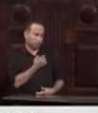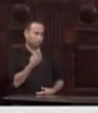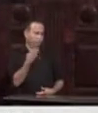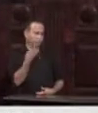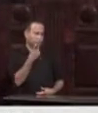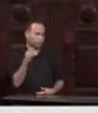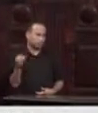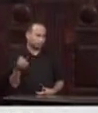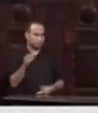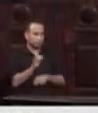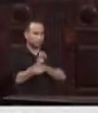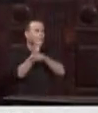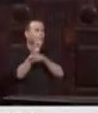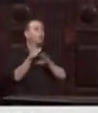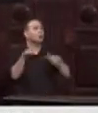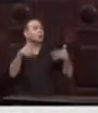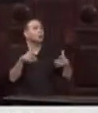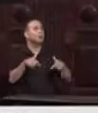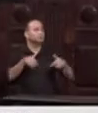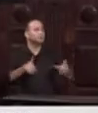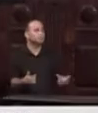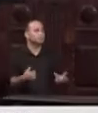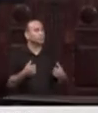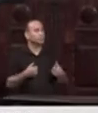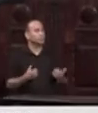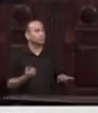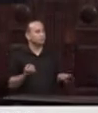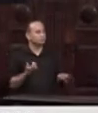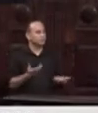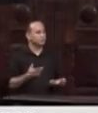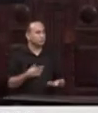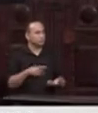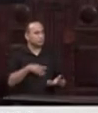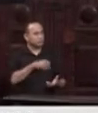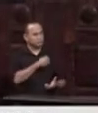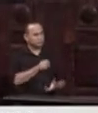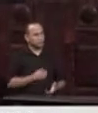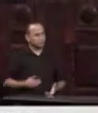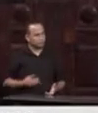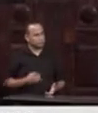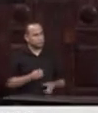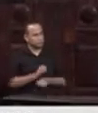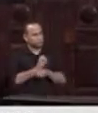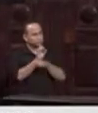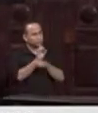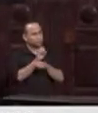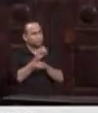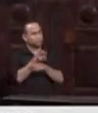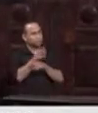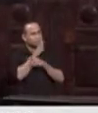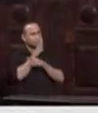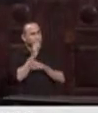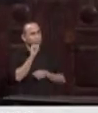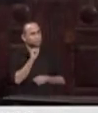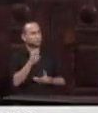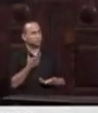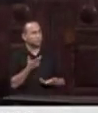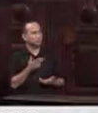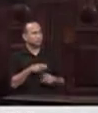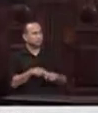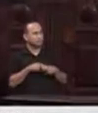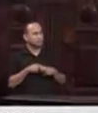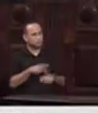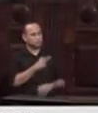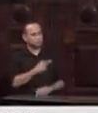E qual é a reação das forças do Estado? Nenhuma. Indiferença e silêncio é o que nós temos visto. Por isso,